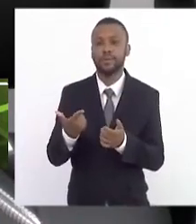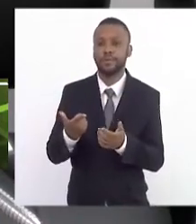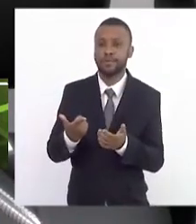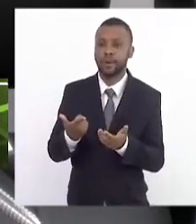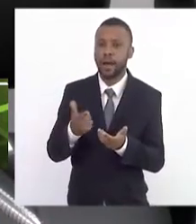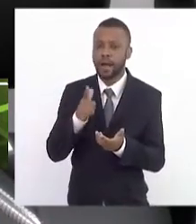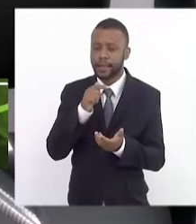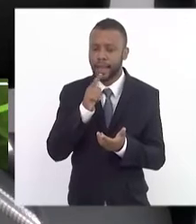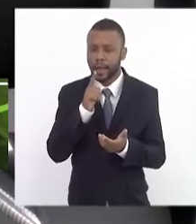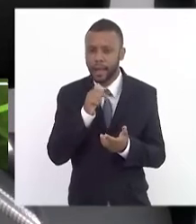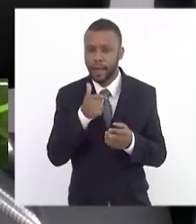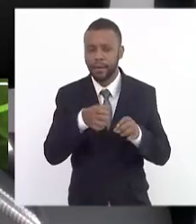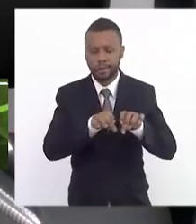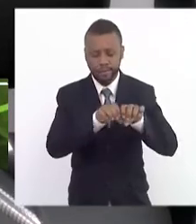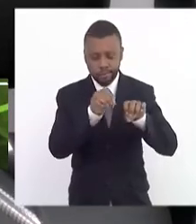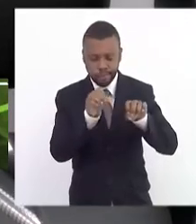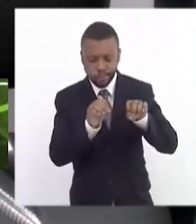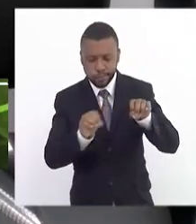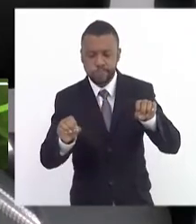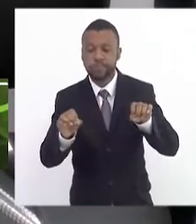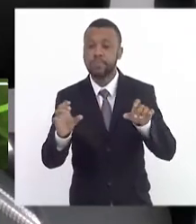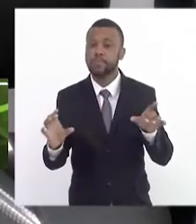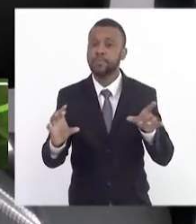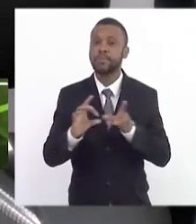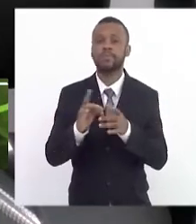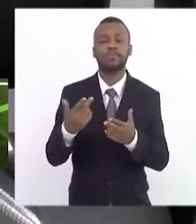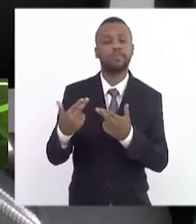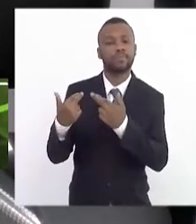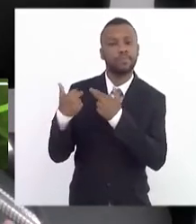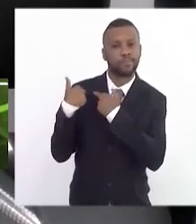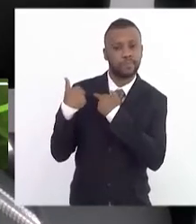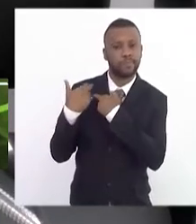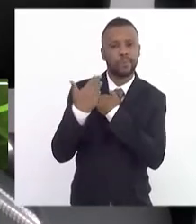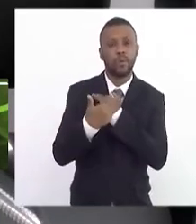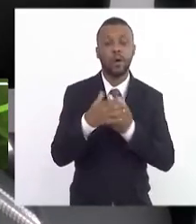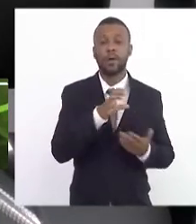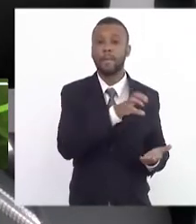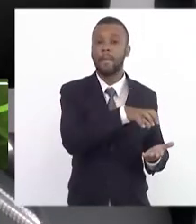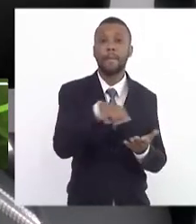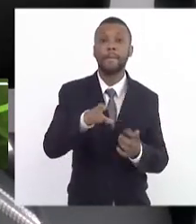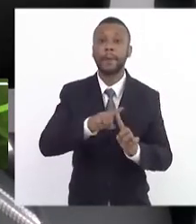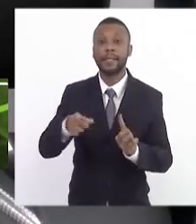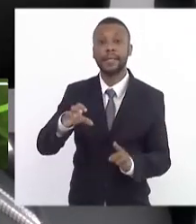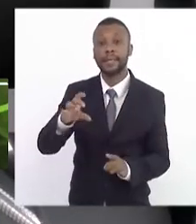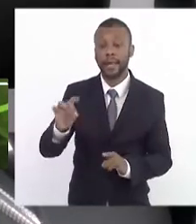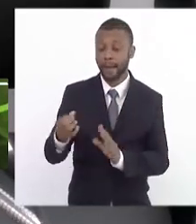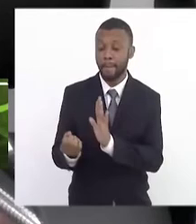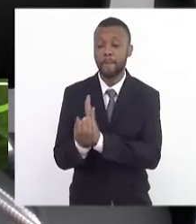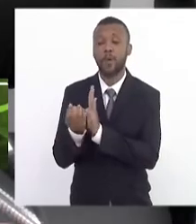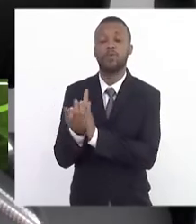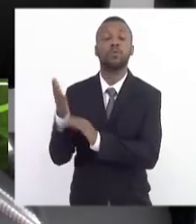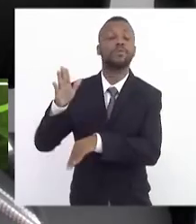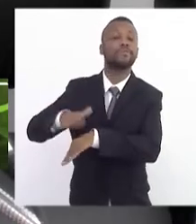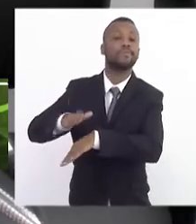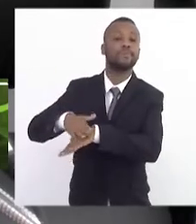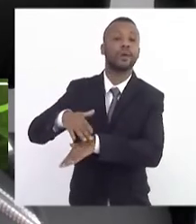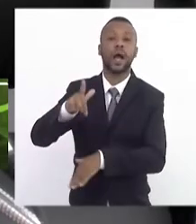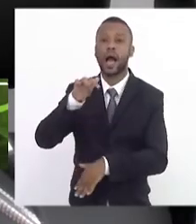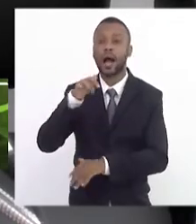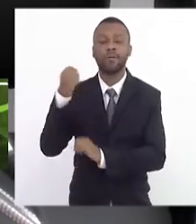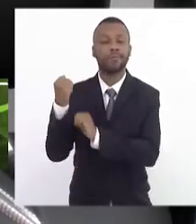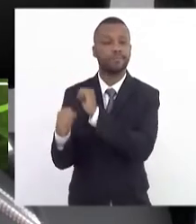das novas concessionárias. Agora, a SEDAI continua com a produção da água. Então, esse